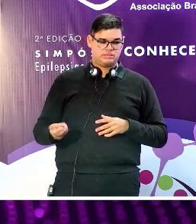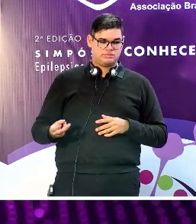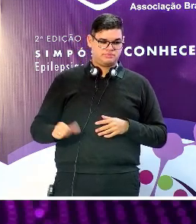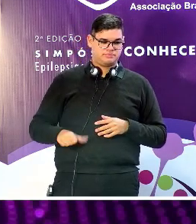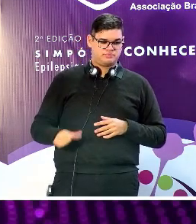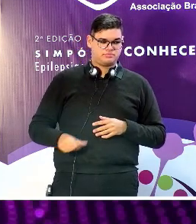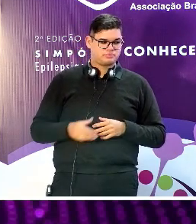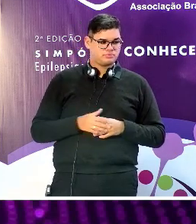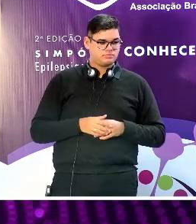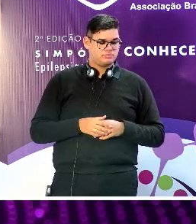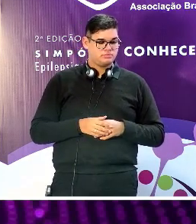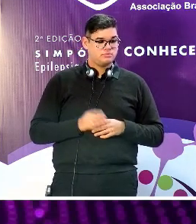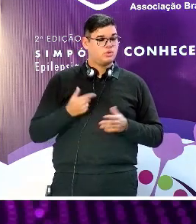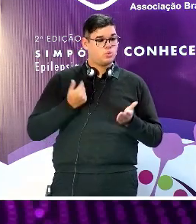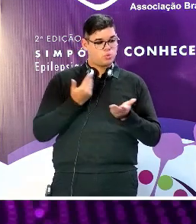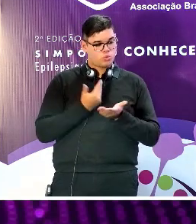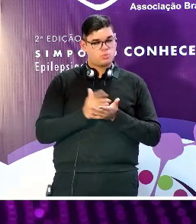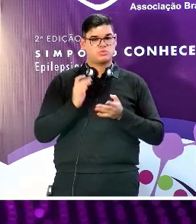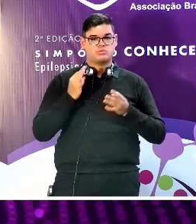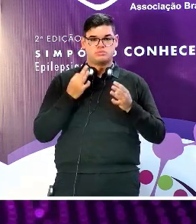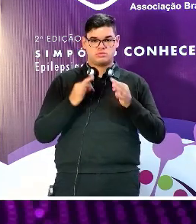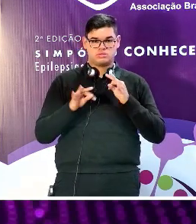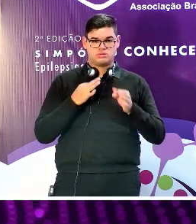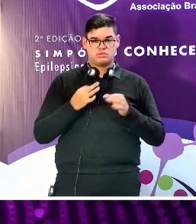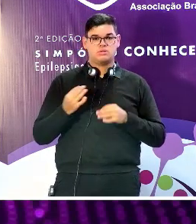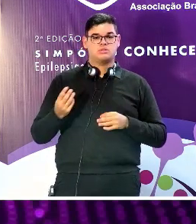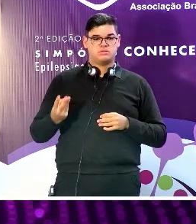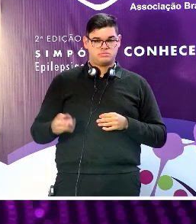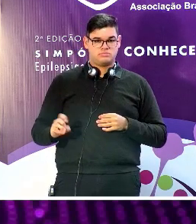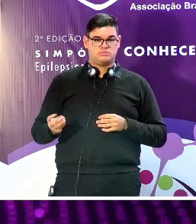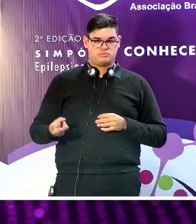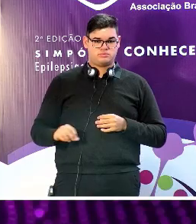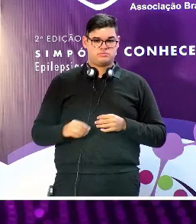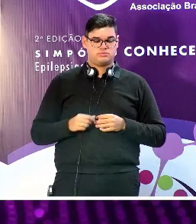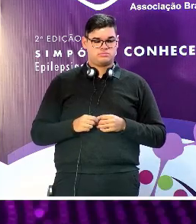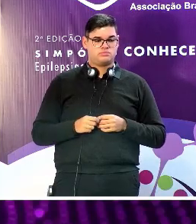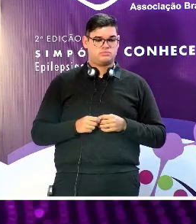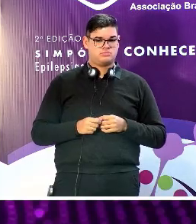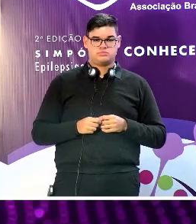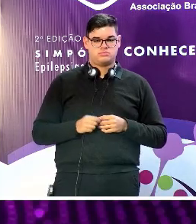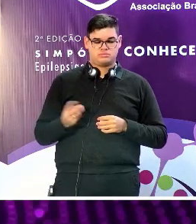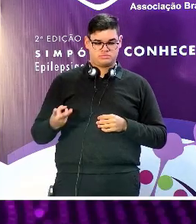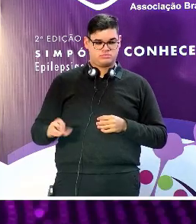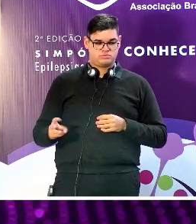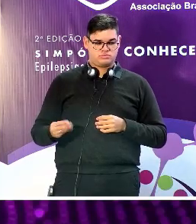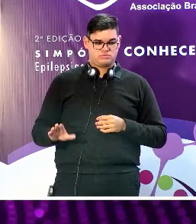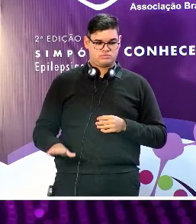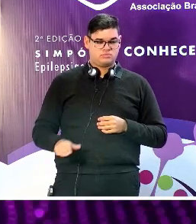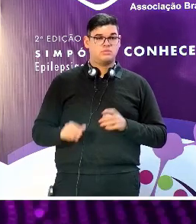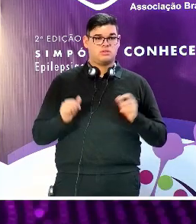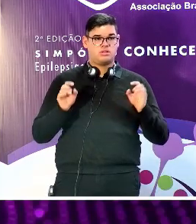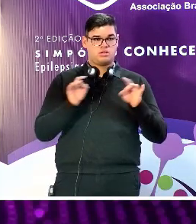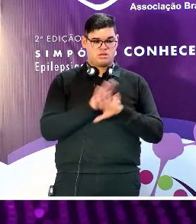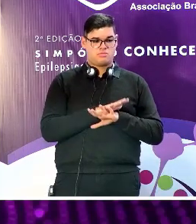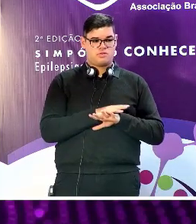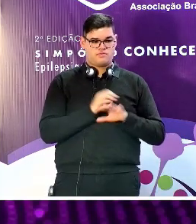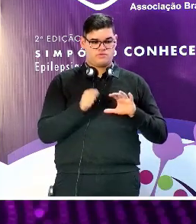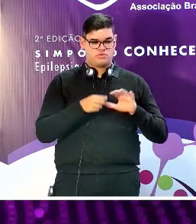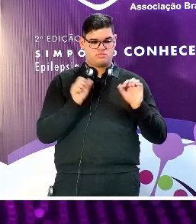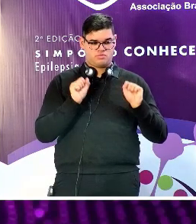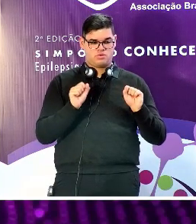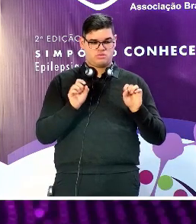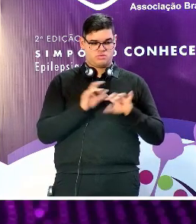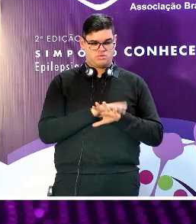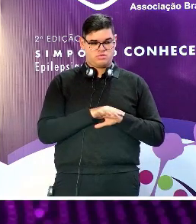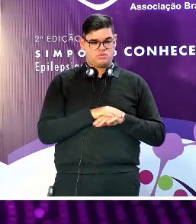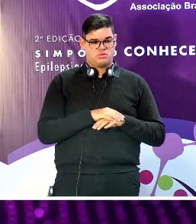E aí a gente começou o tratamento. Tem 5 anos que ele faz uso. Pode finalizar, ele está com vocalização?